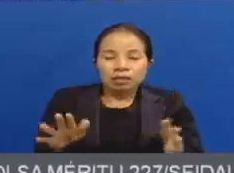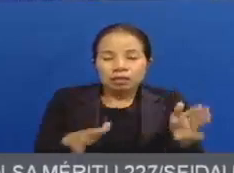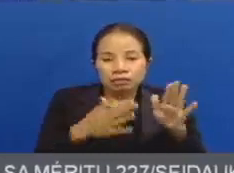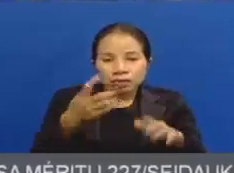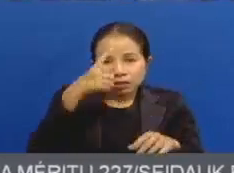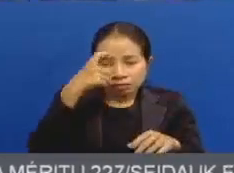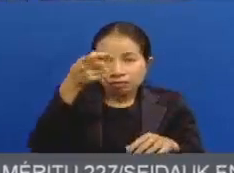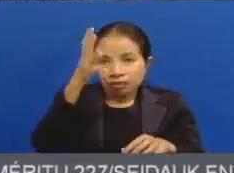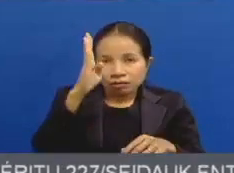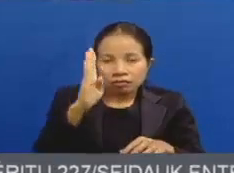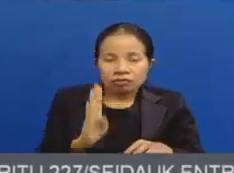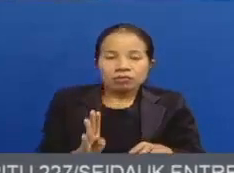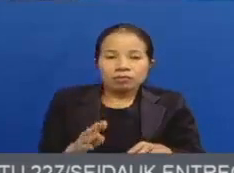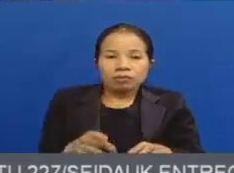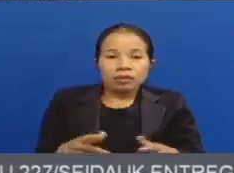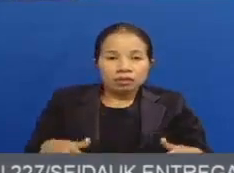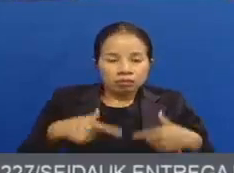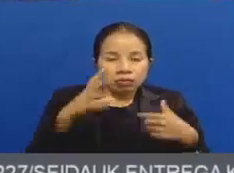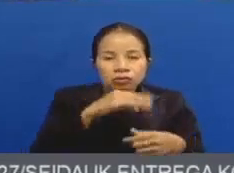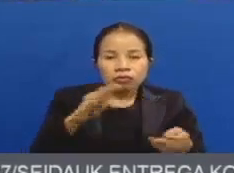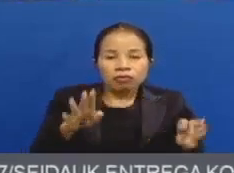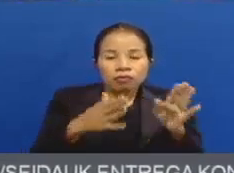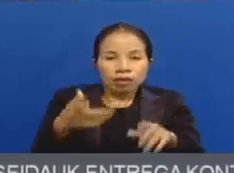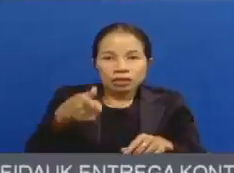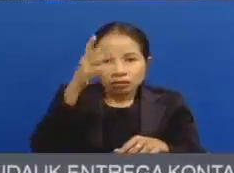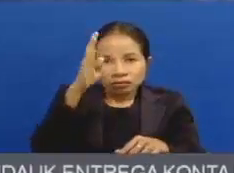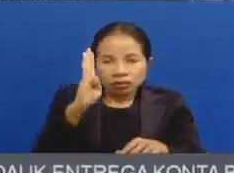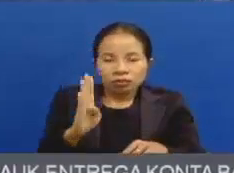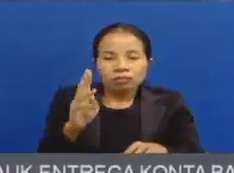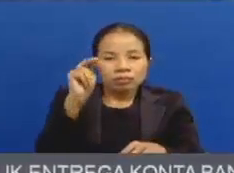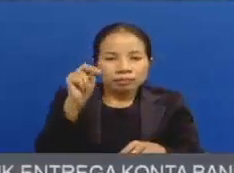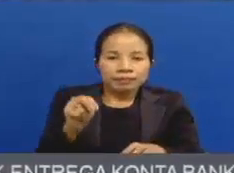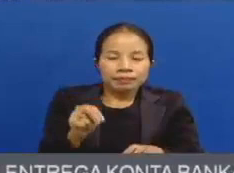tamba maroma. Tang memoris no mate ne maroma knian.